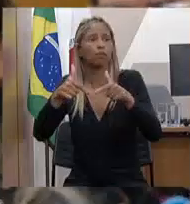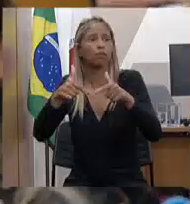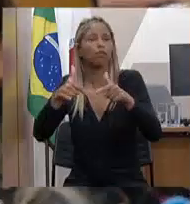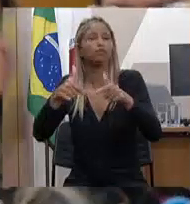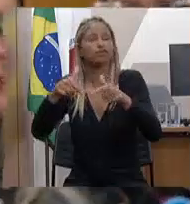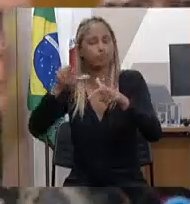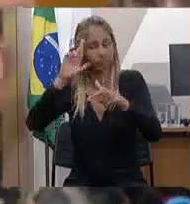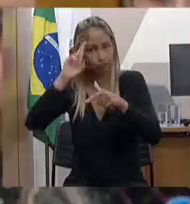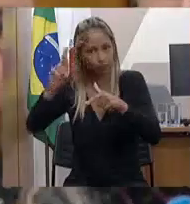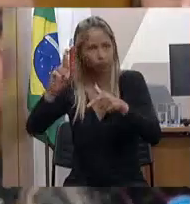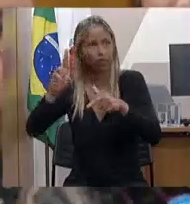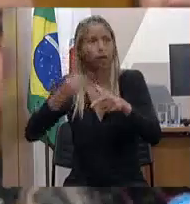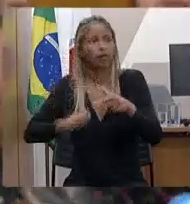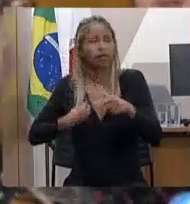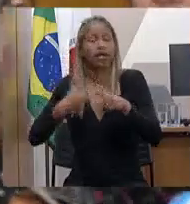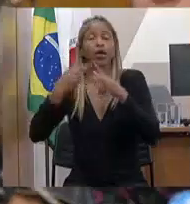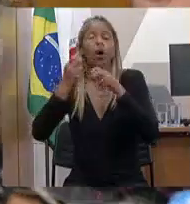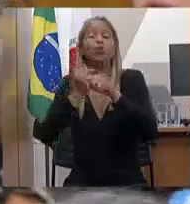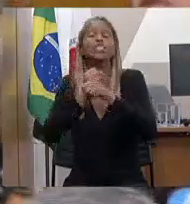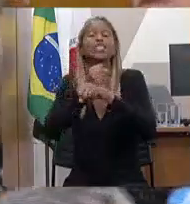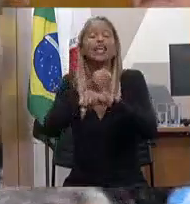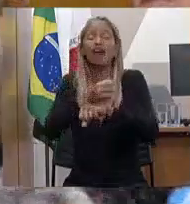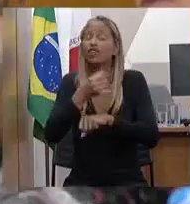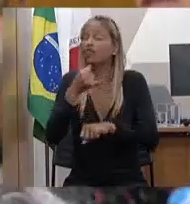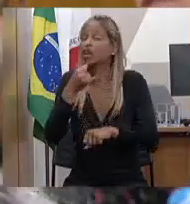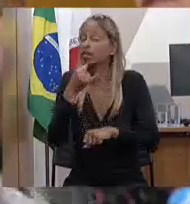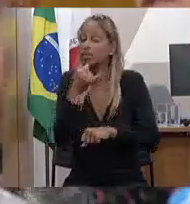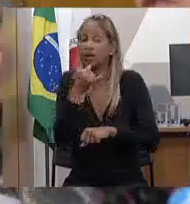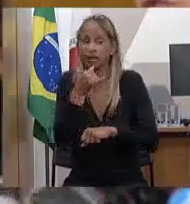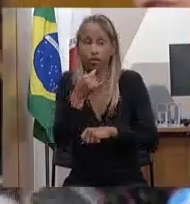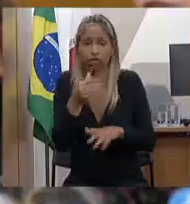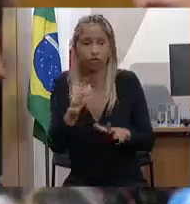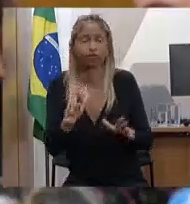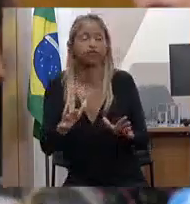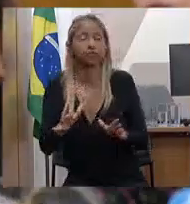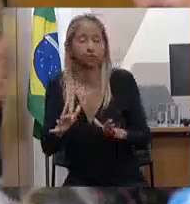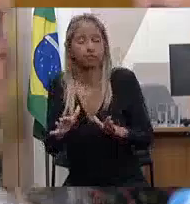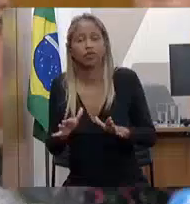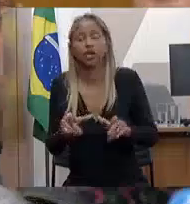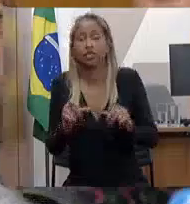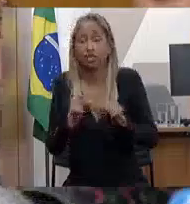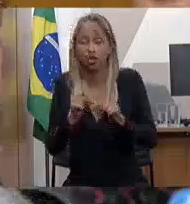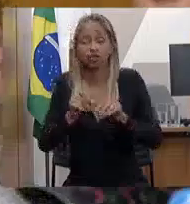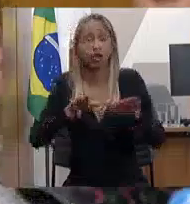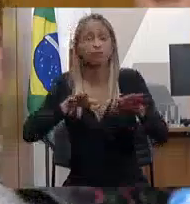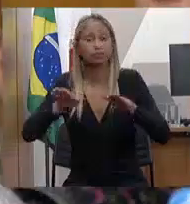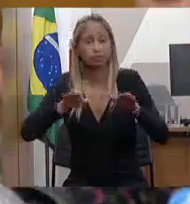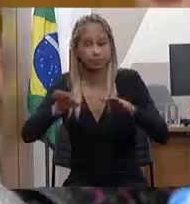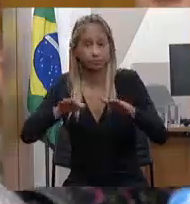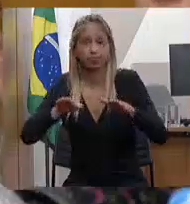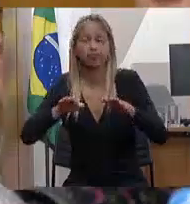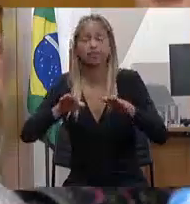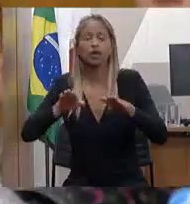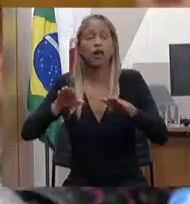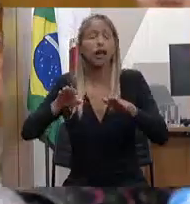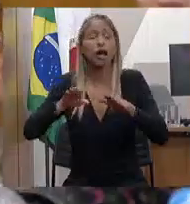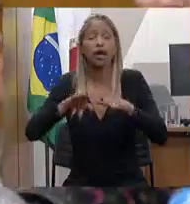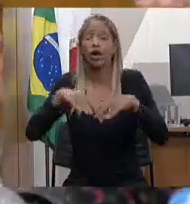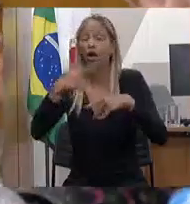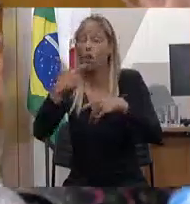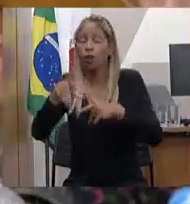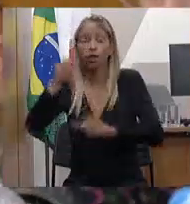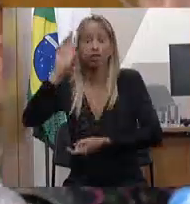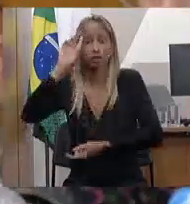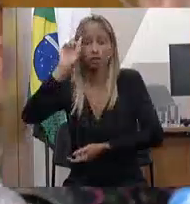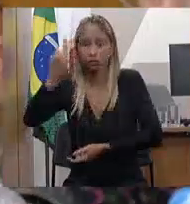dos patrões e vivemos como escravo mesmo infelizmente e se não tiver mobilização do Senado do Congresso Nacional das